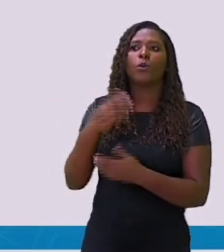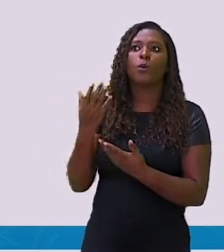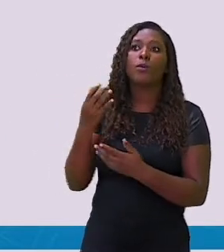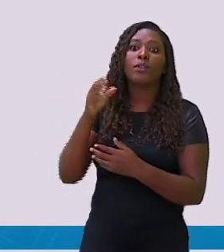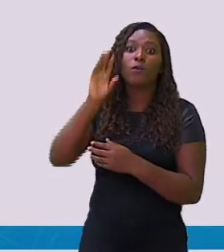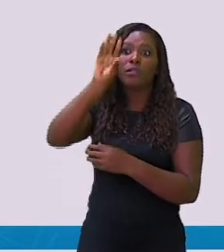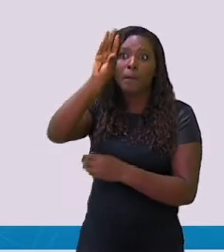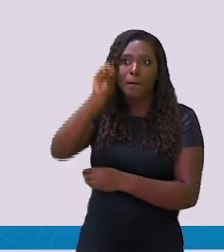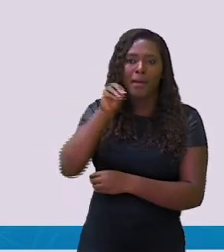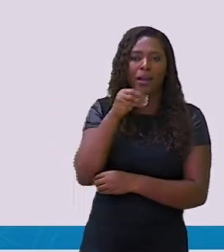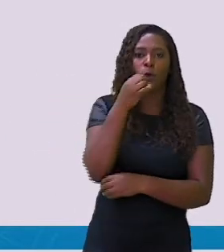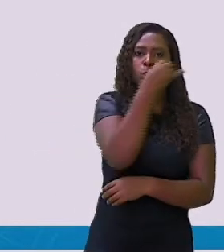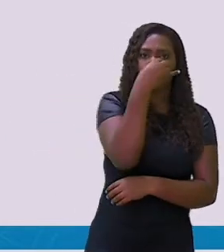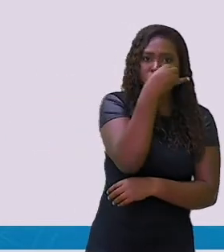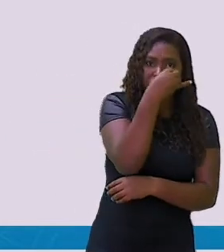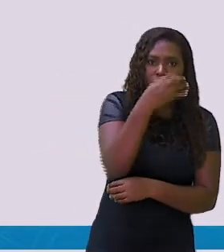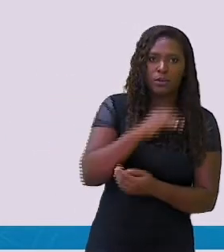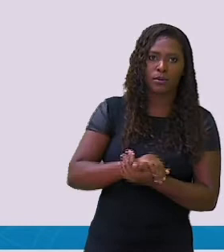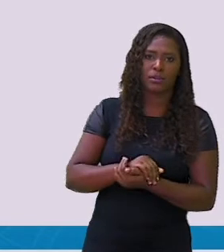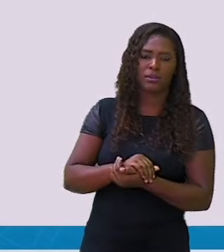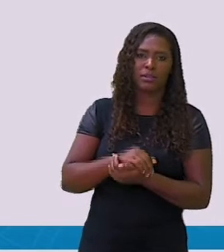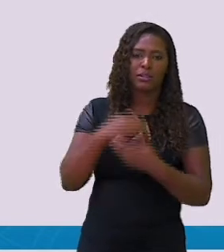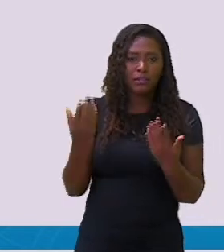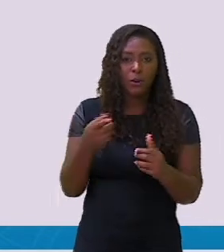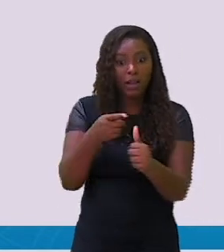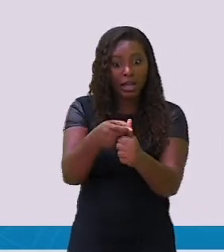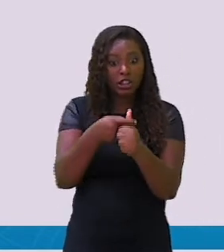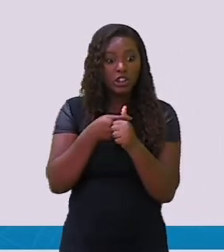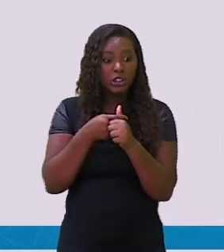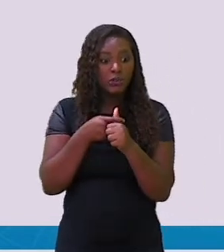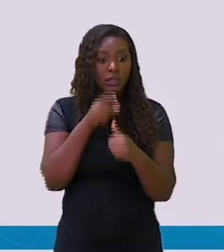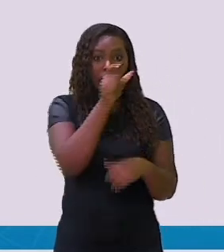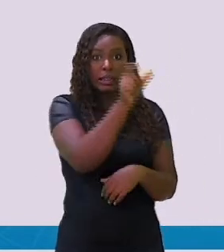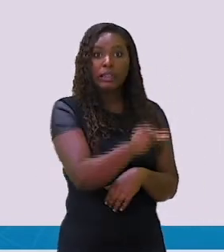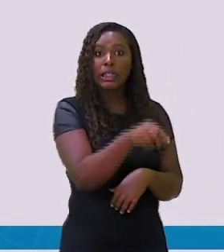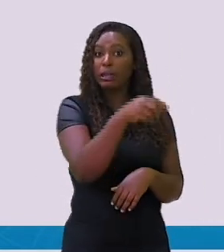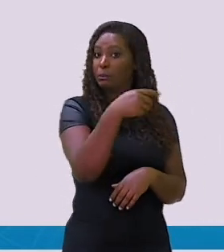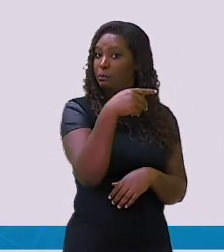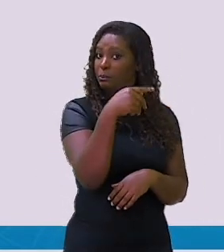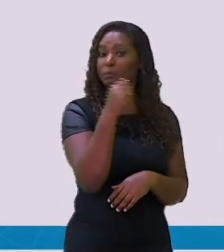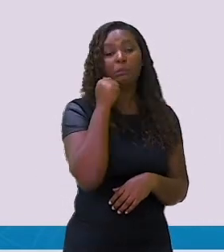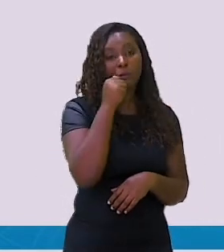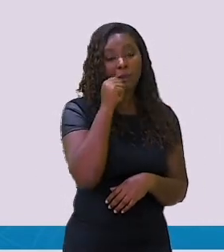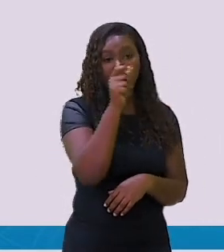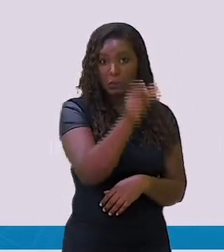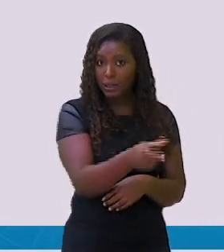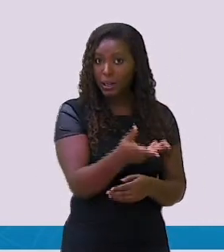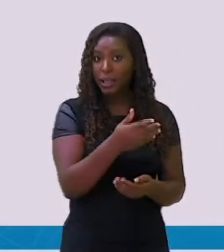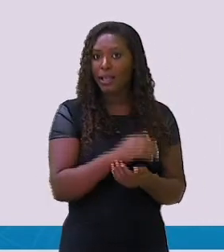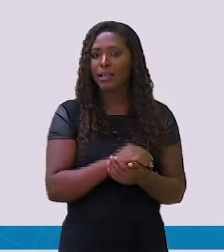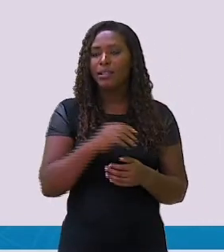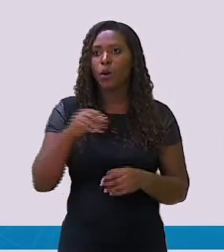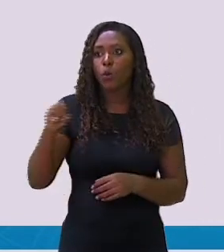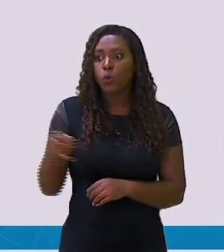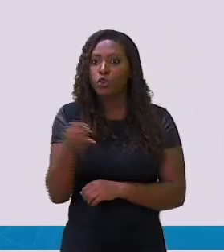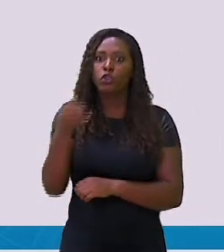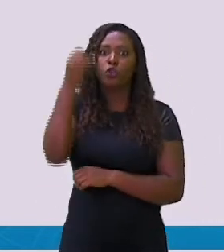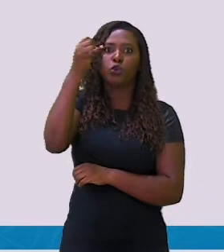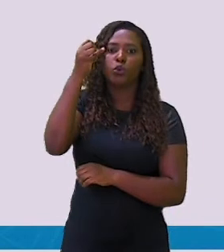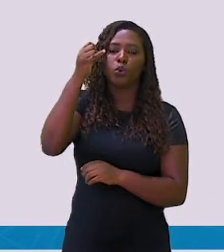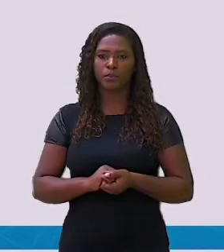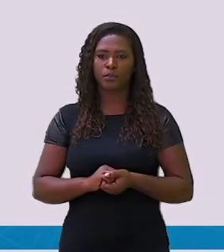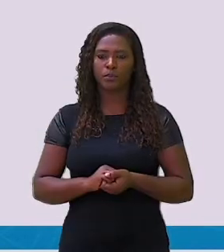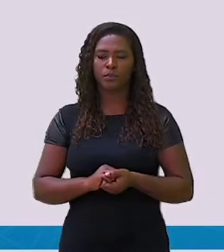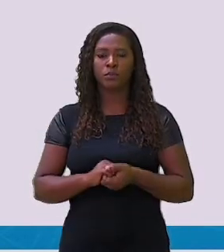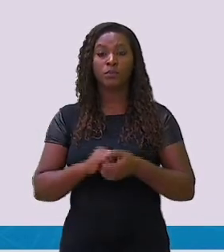negativo que não é uma dívida a dívida dela aumentou quanto aumentou 225,